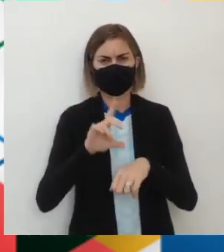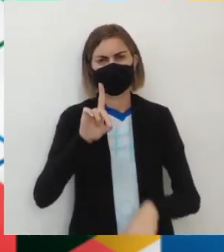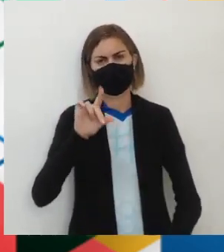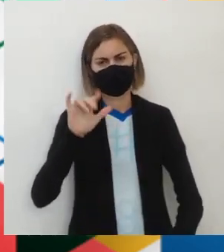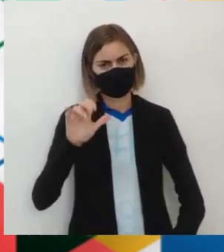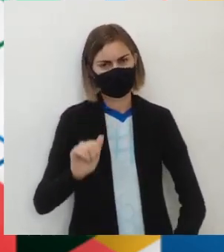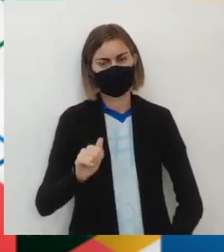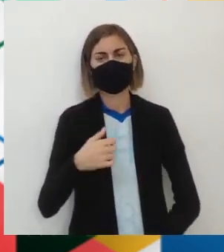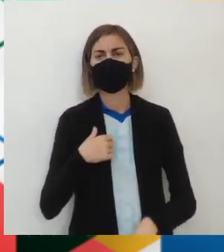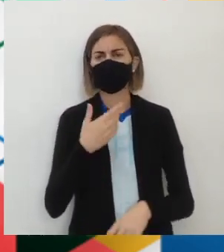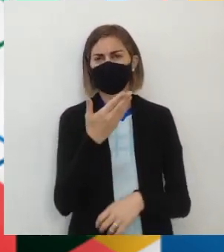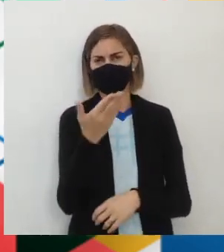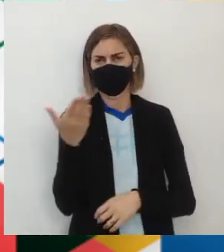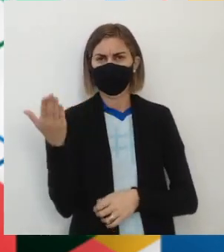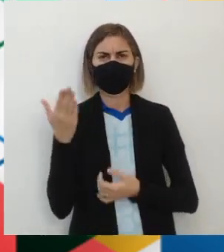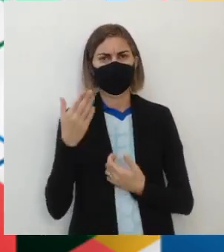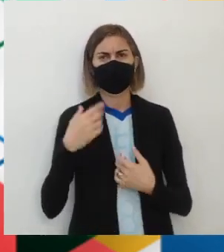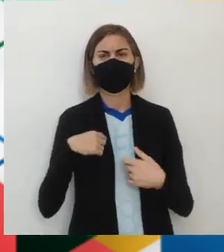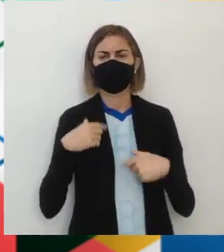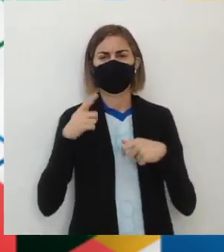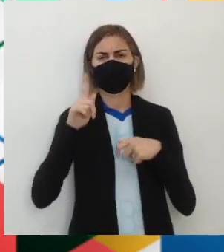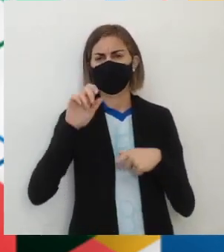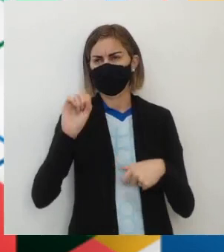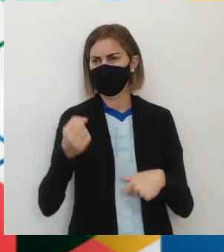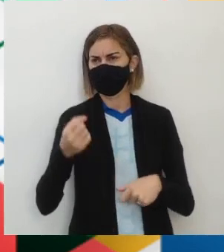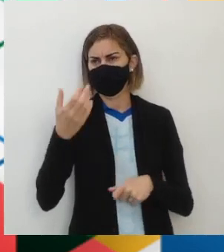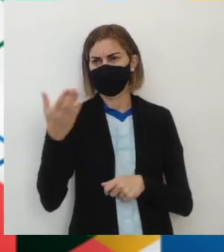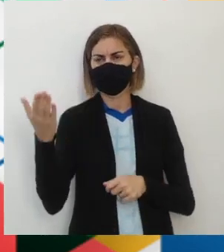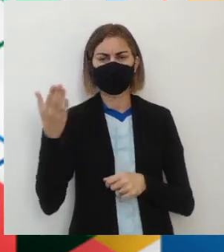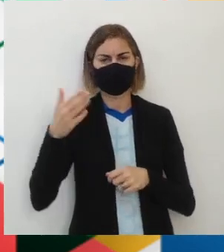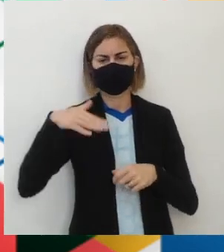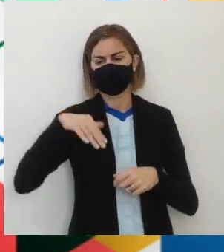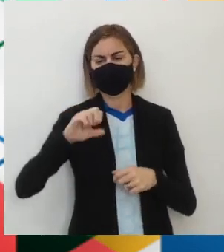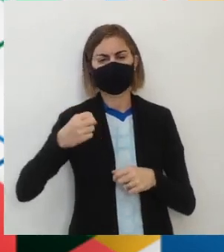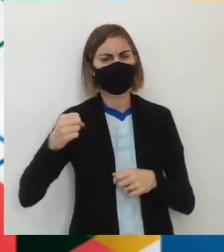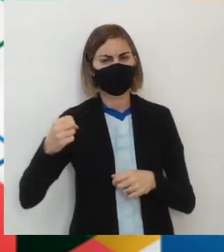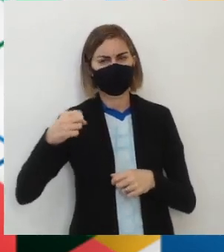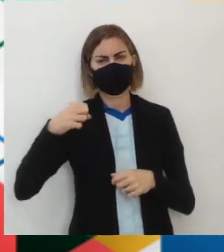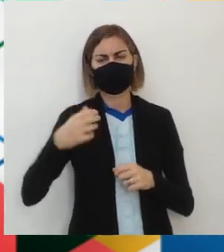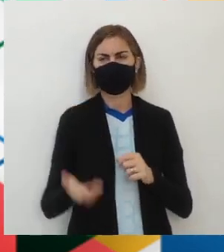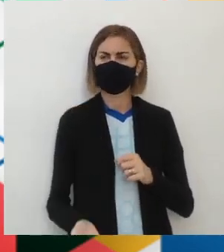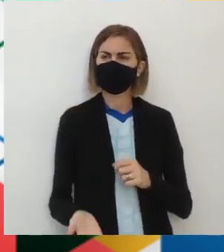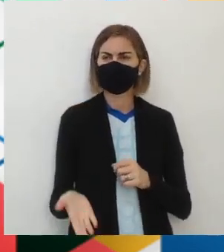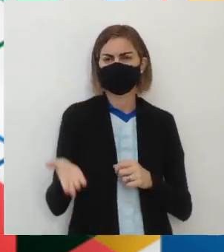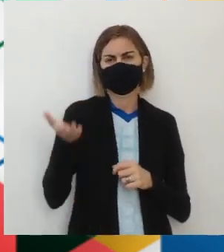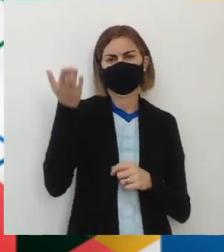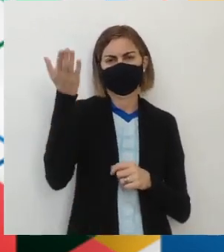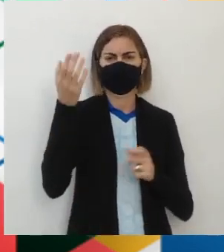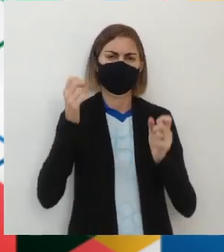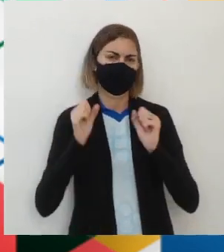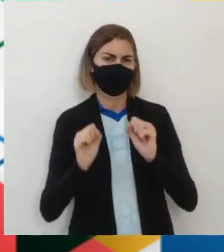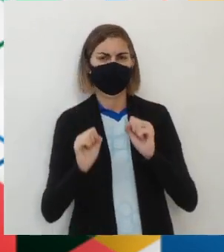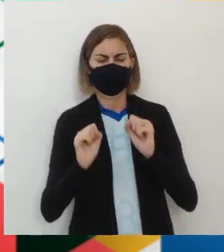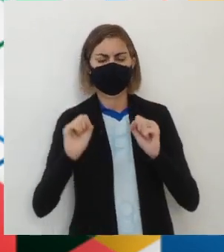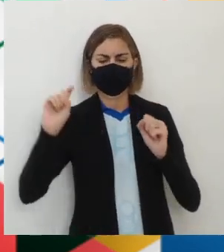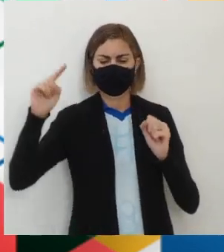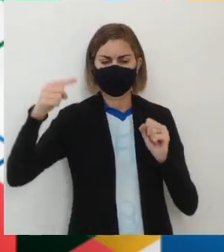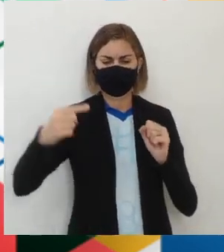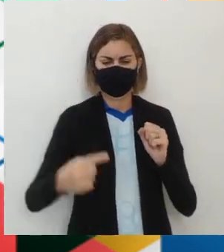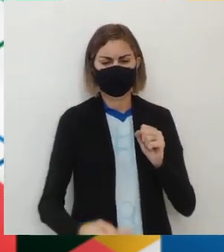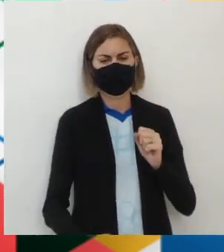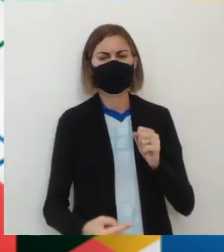certo? Então, aqui ele quer quem são esses gases. Então, a gente quer um gás de massa molar alta para poder afundar